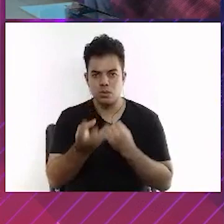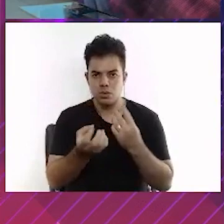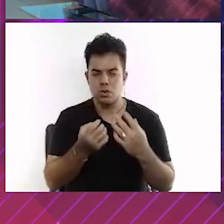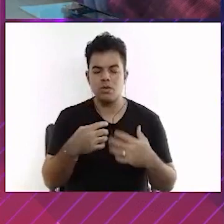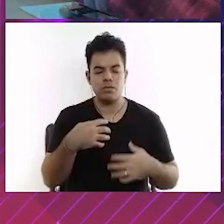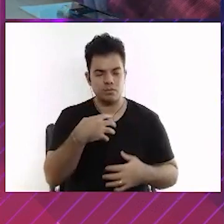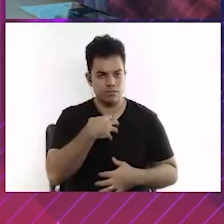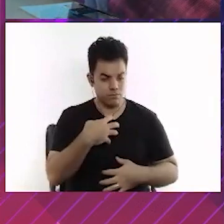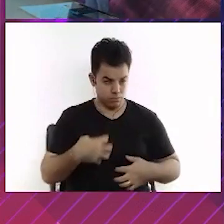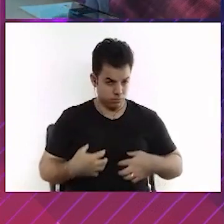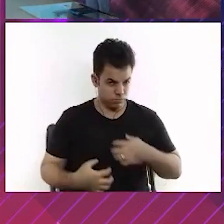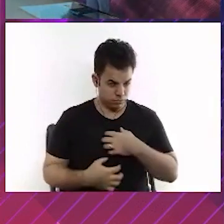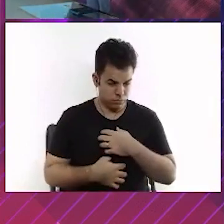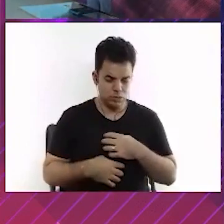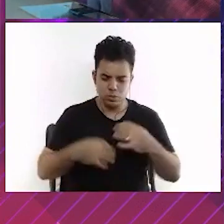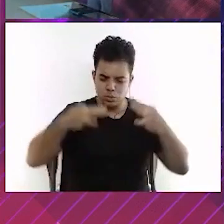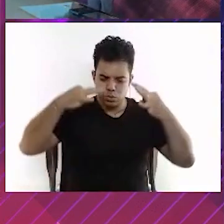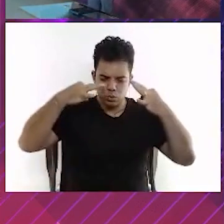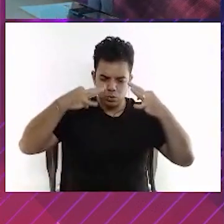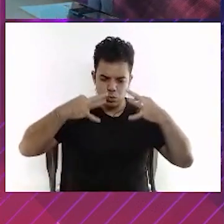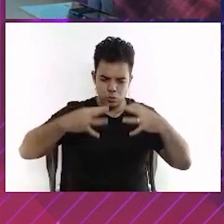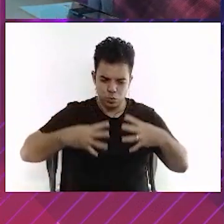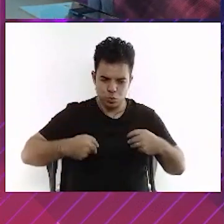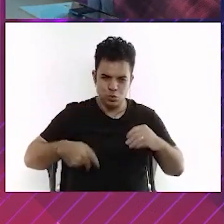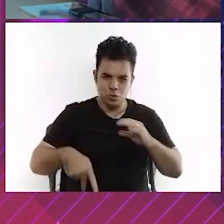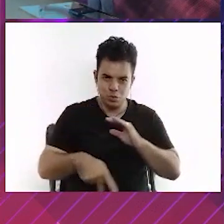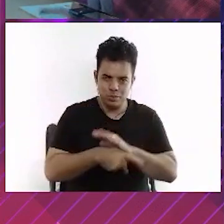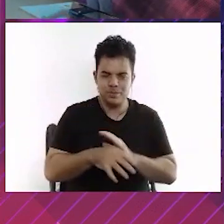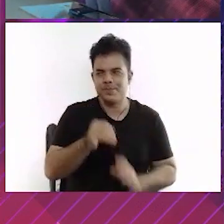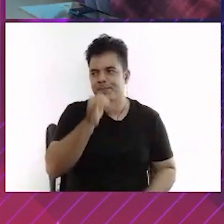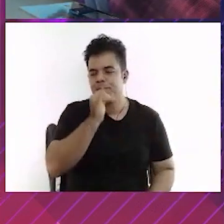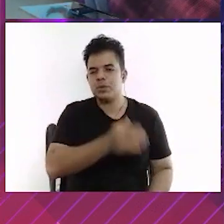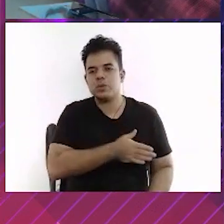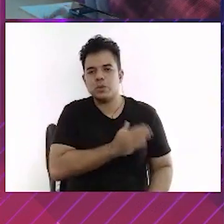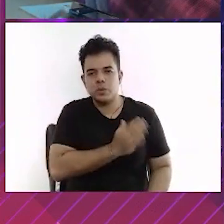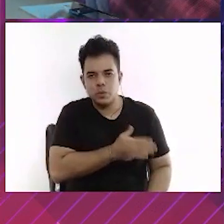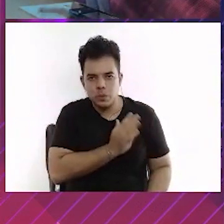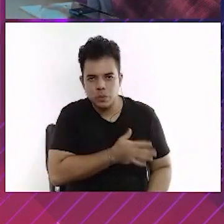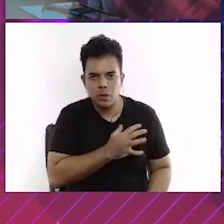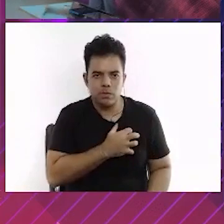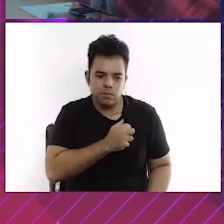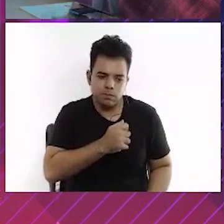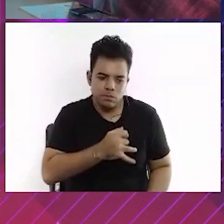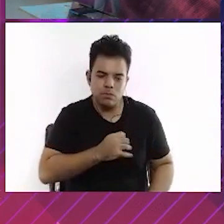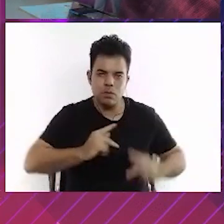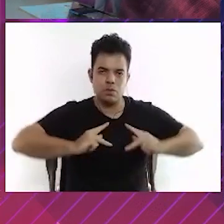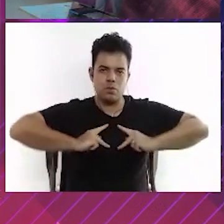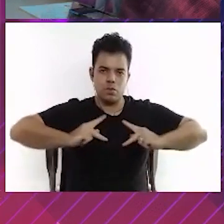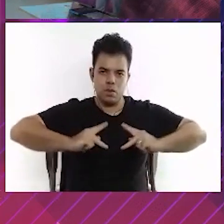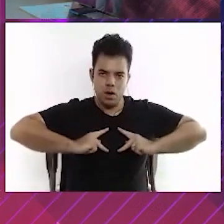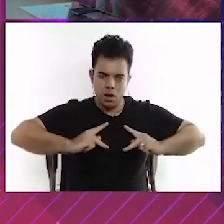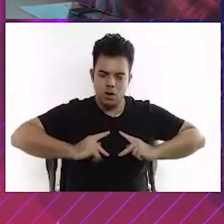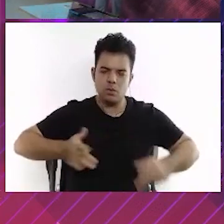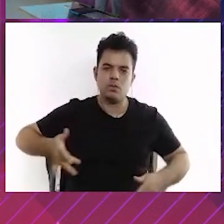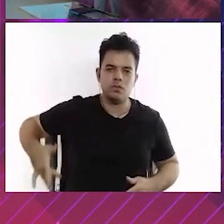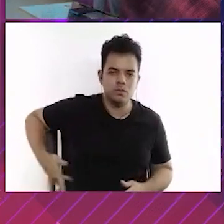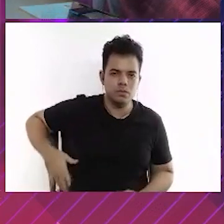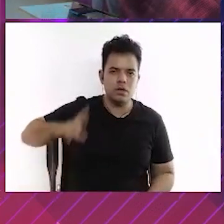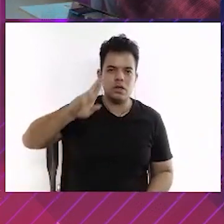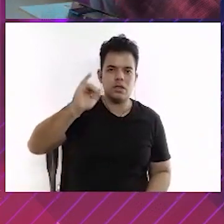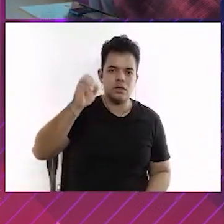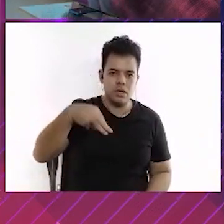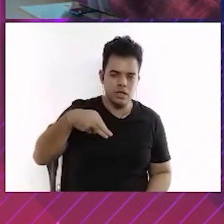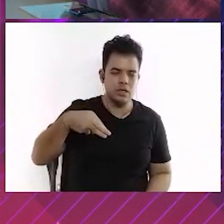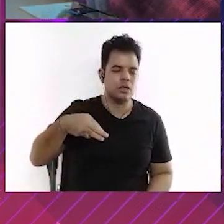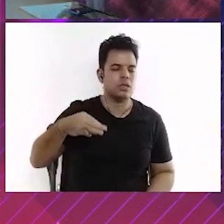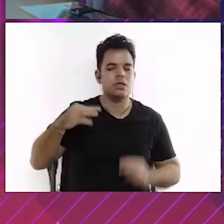citei, todos os órgãos vitais, por exemplo, o coração, o pulmão, os rins. Então, quando